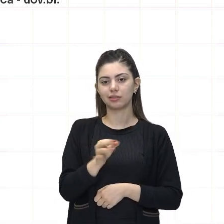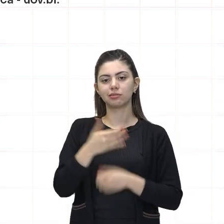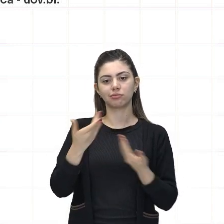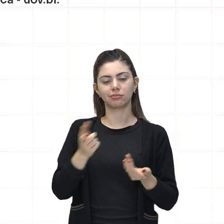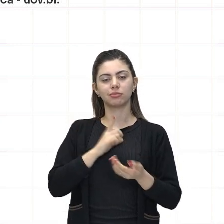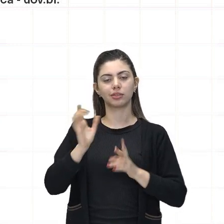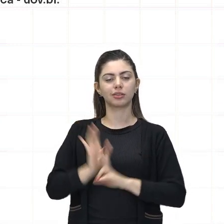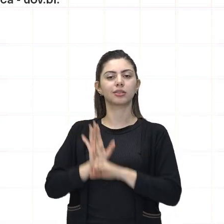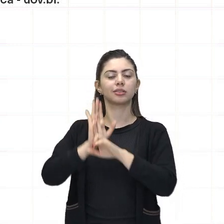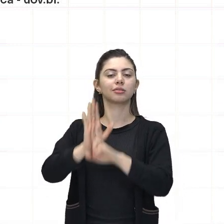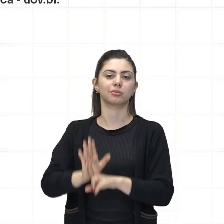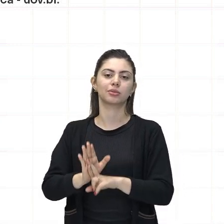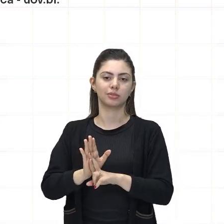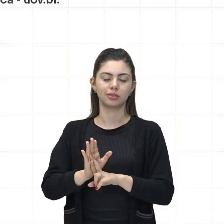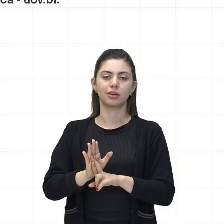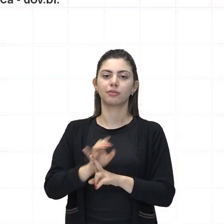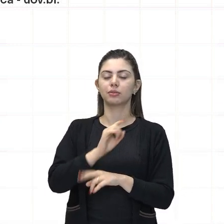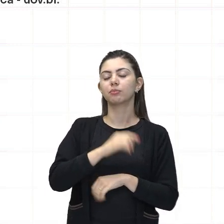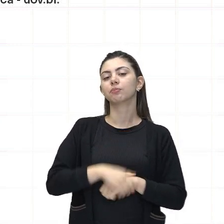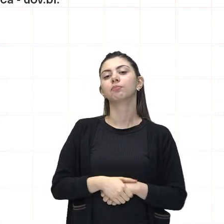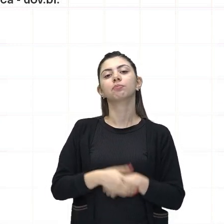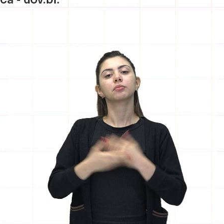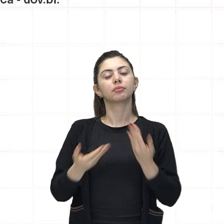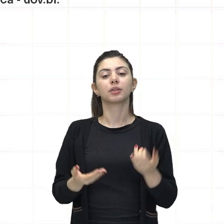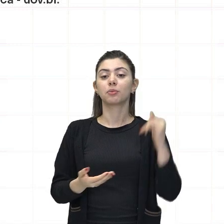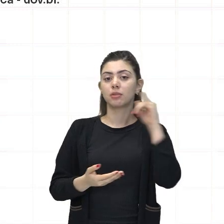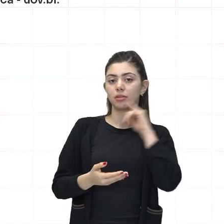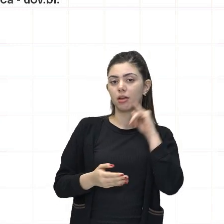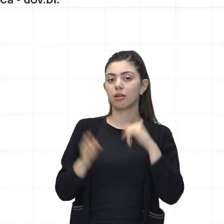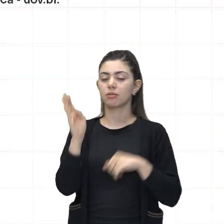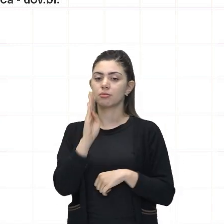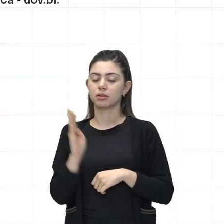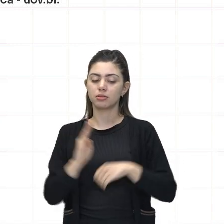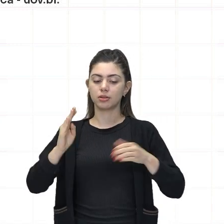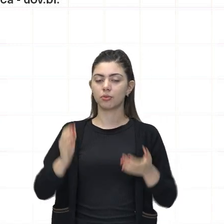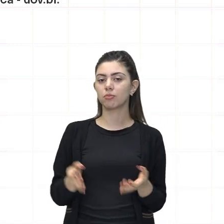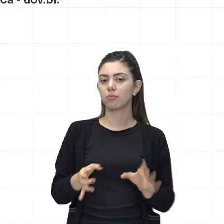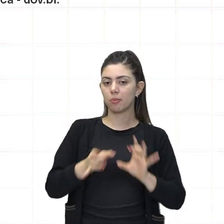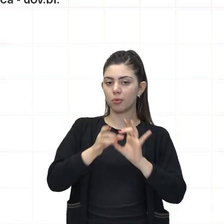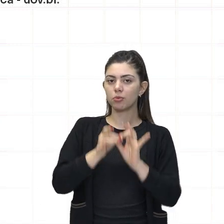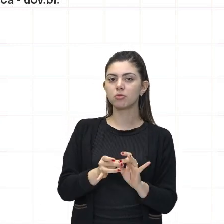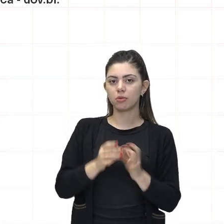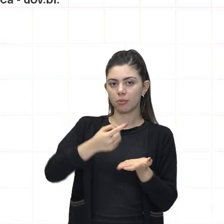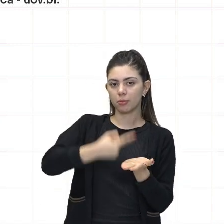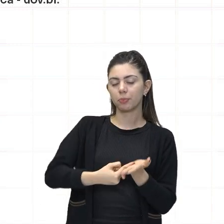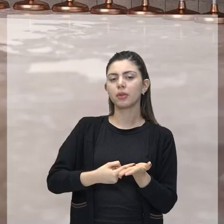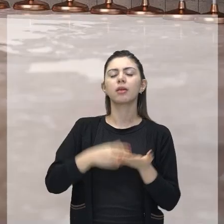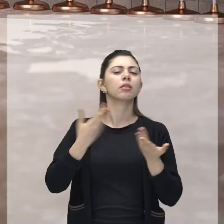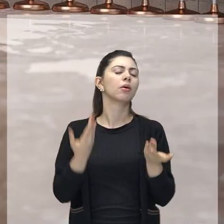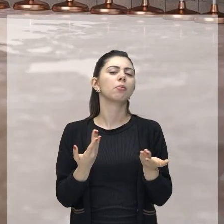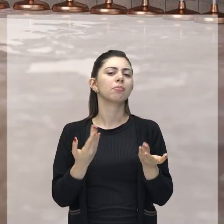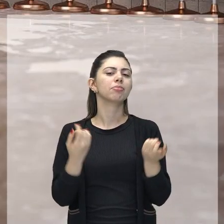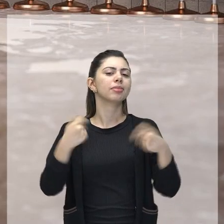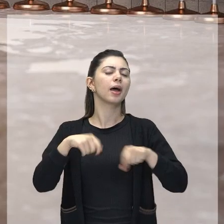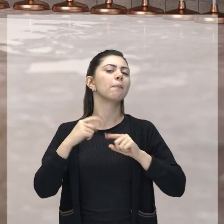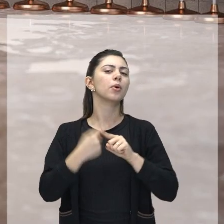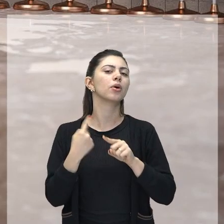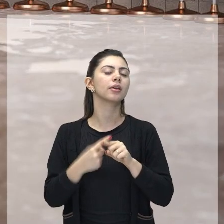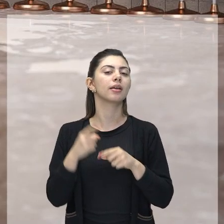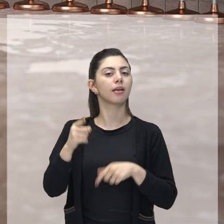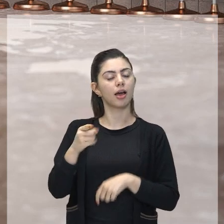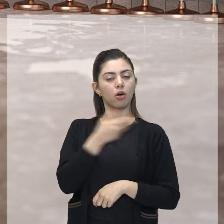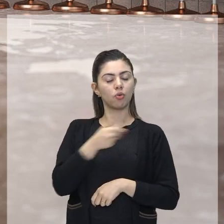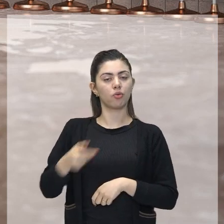liderança italiana. Então isso, pessoal, só é possível porque tanto os governos do Brasil quanto o governo da